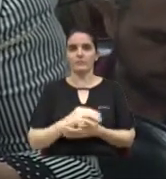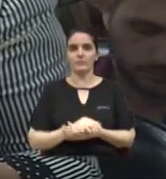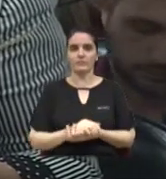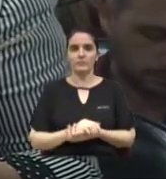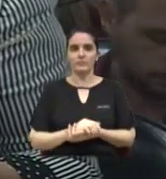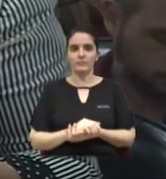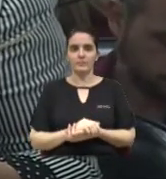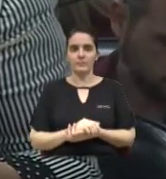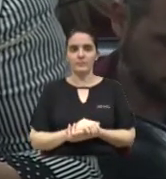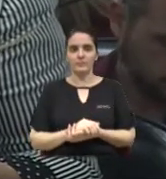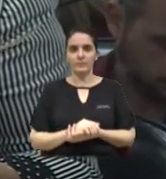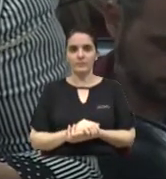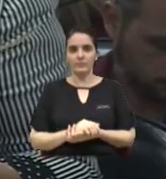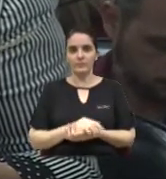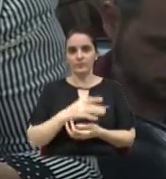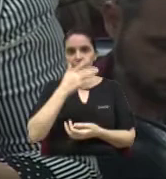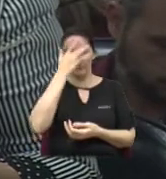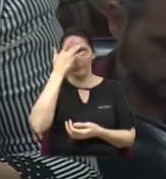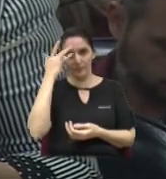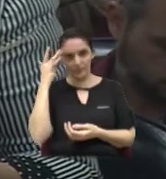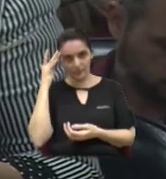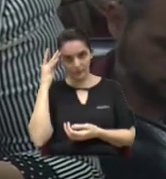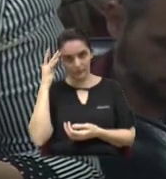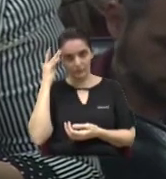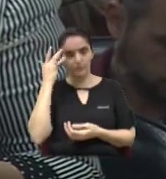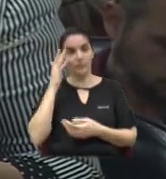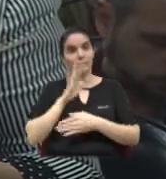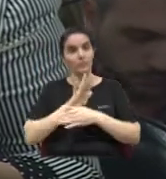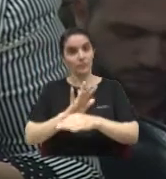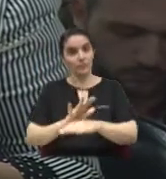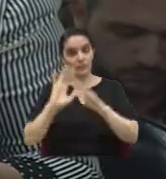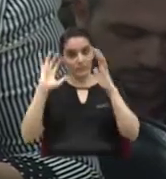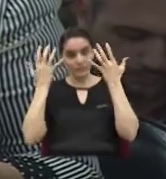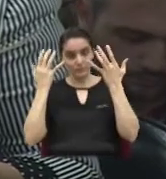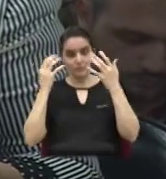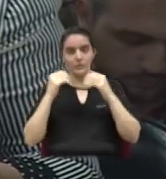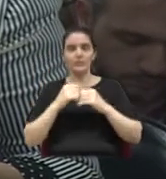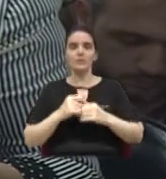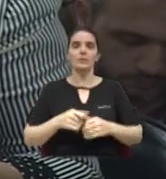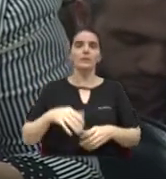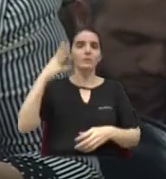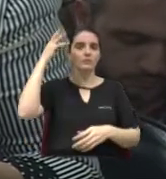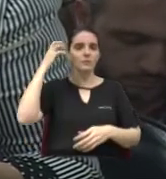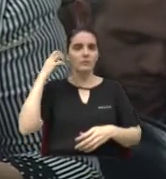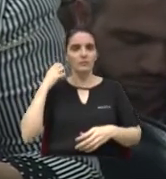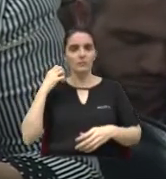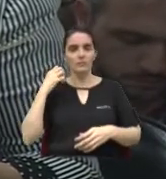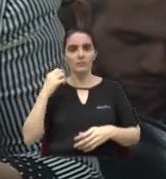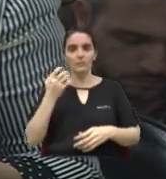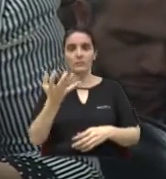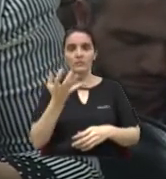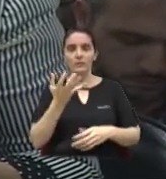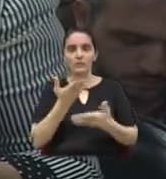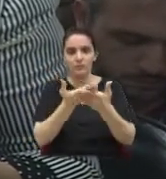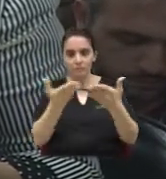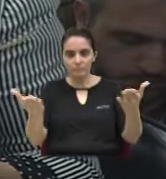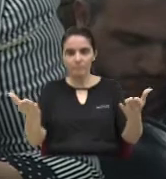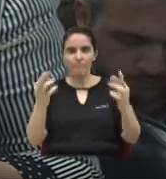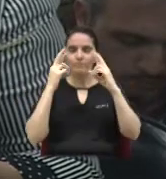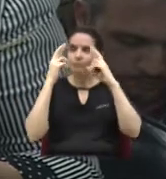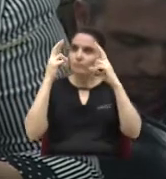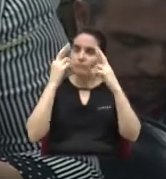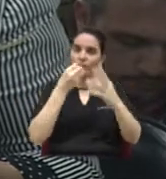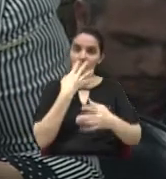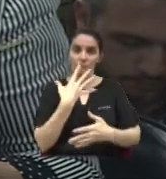Aos idealizadores, mais uma vez, desejo sucesso e realizações, porque a